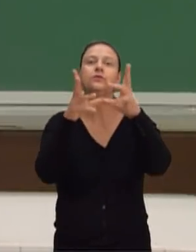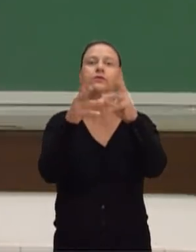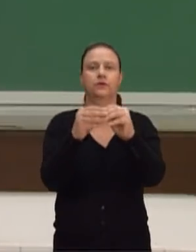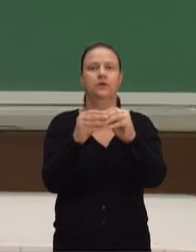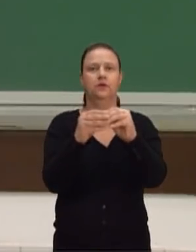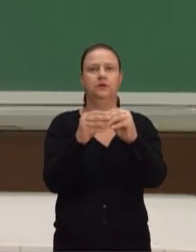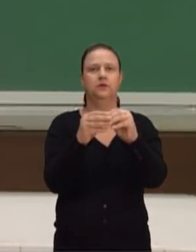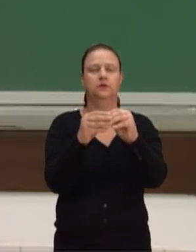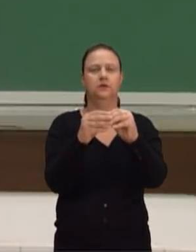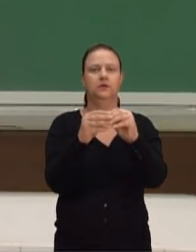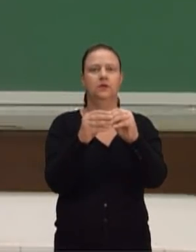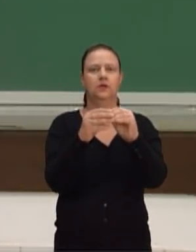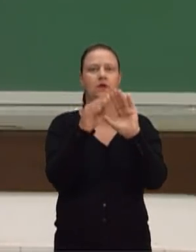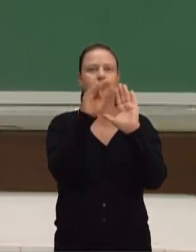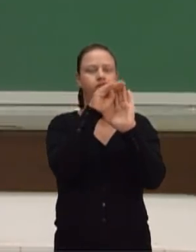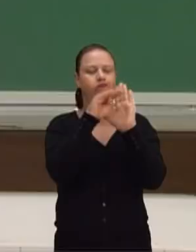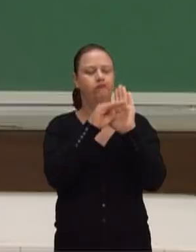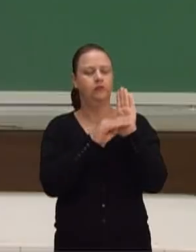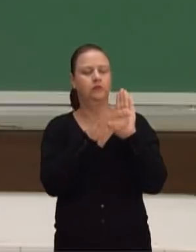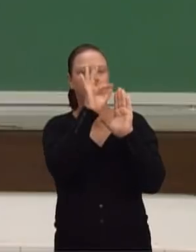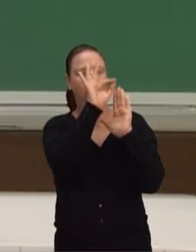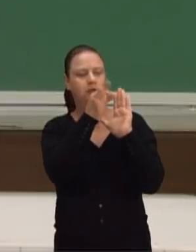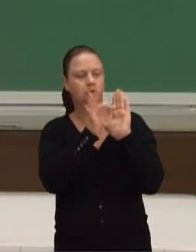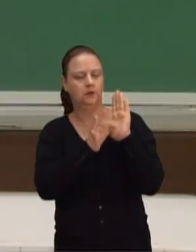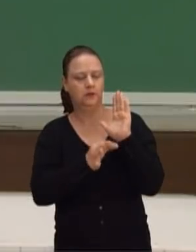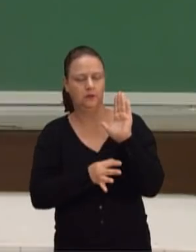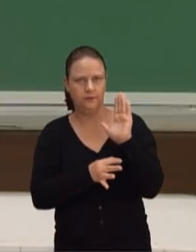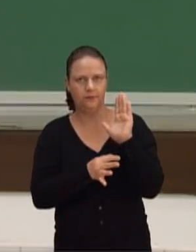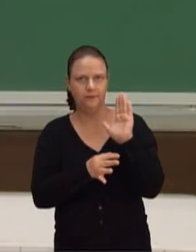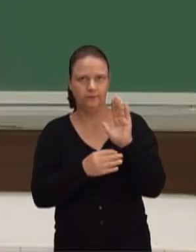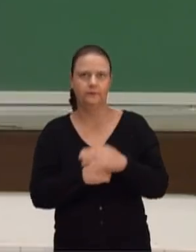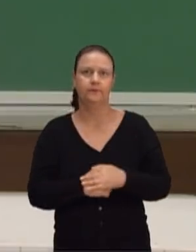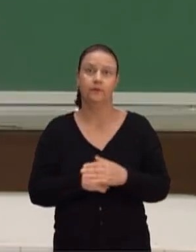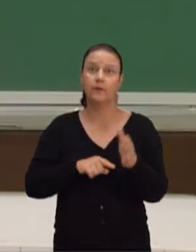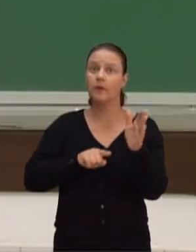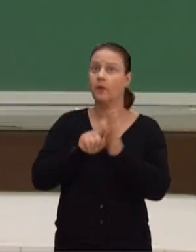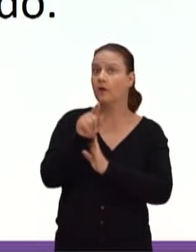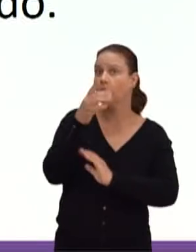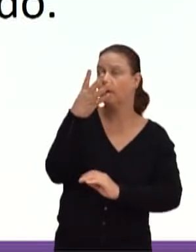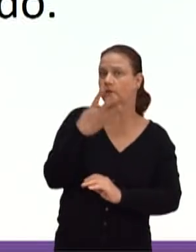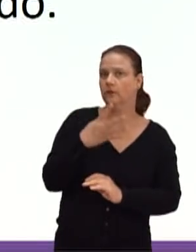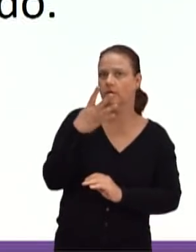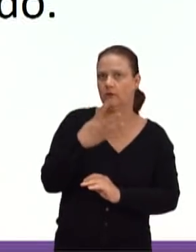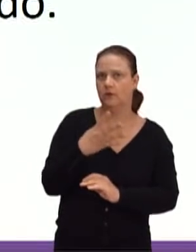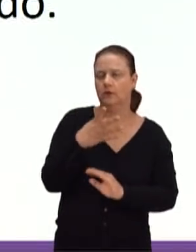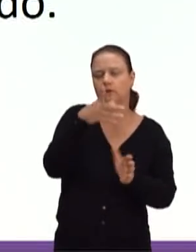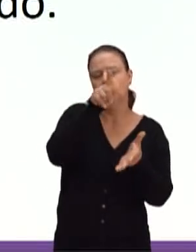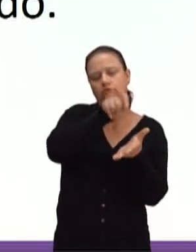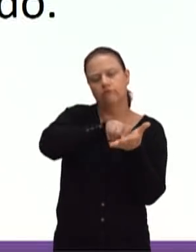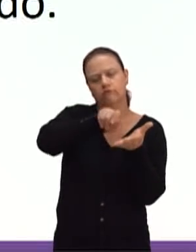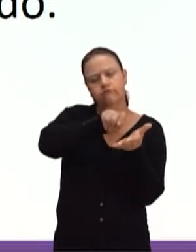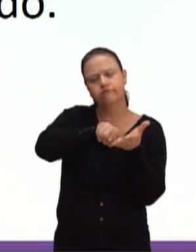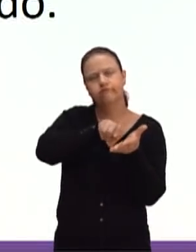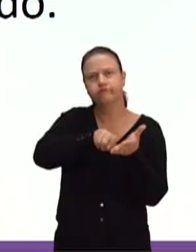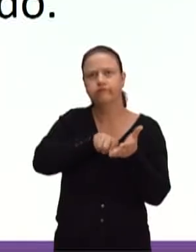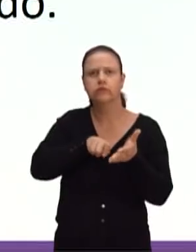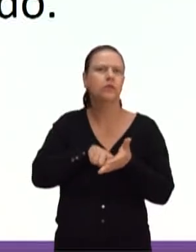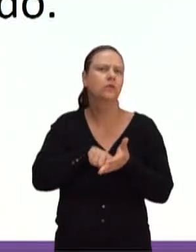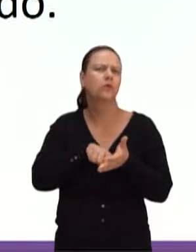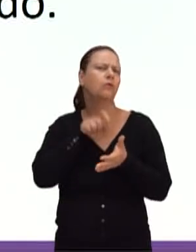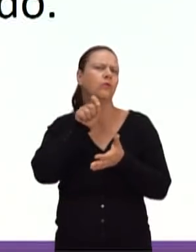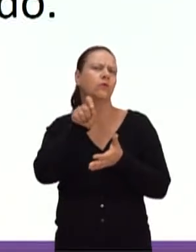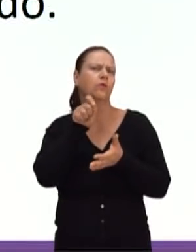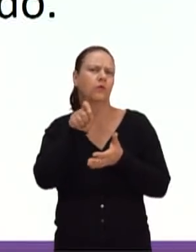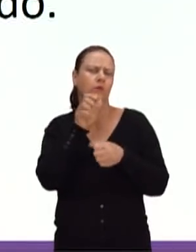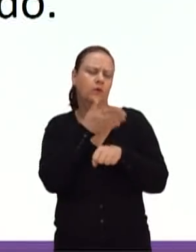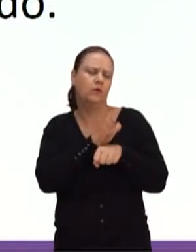não podem servir para isso. Questão 4. Produzir o texto é tarefa que deve